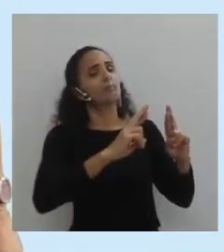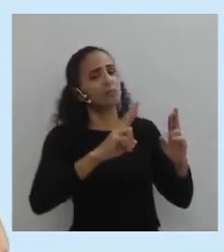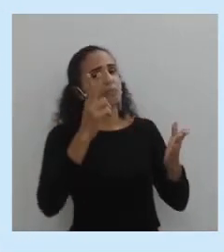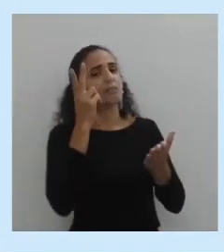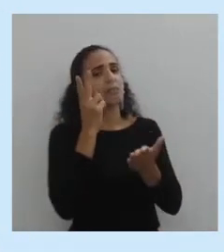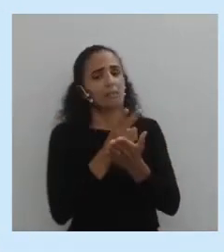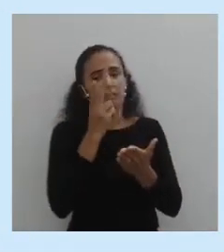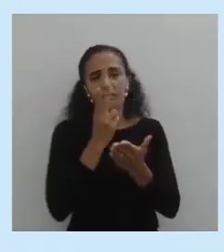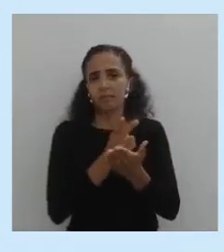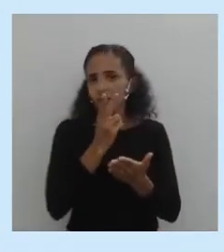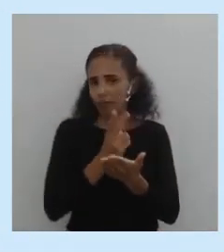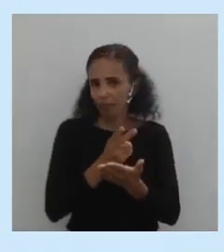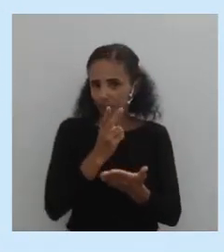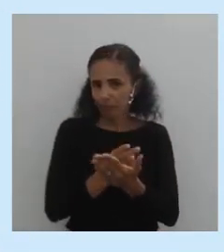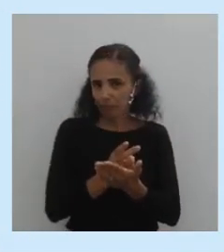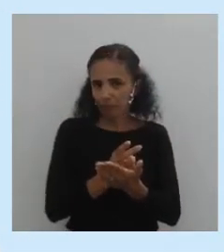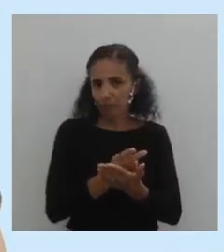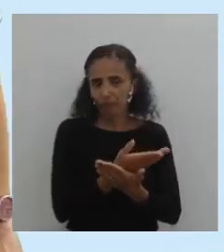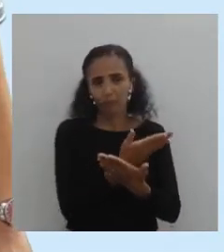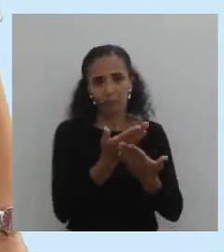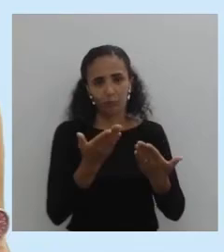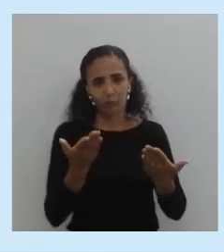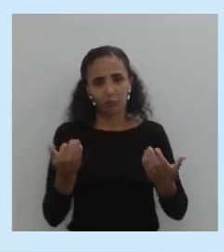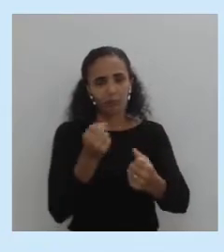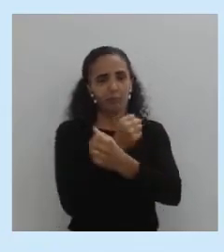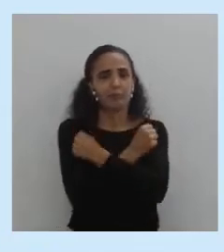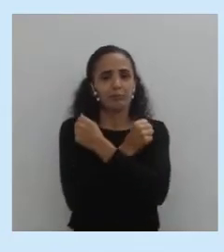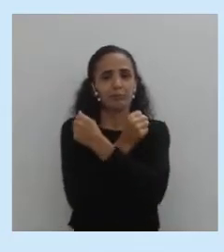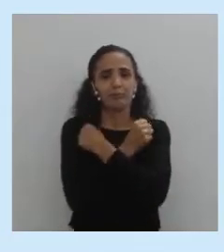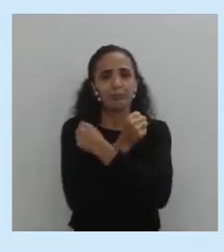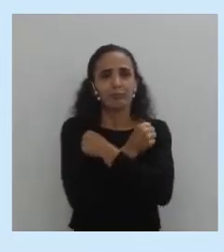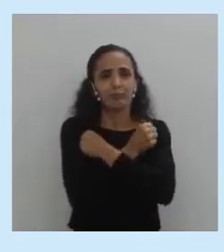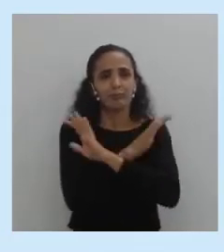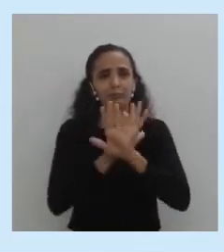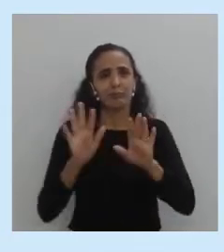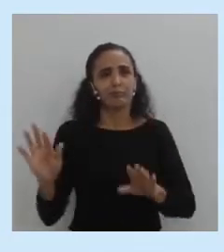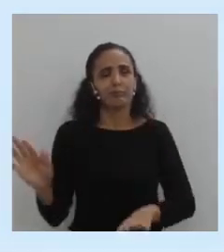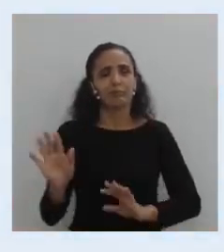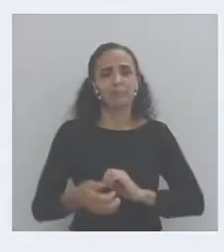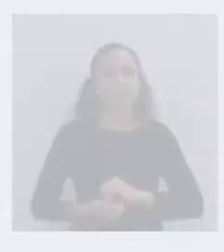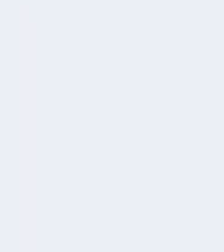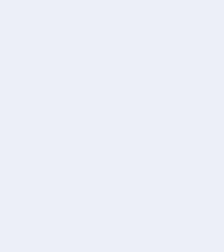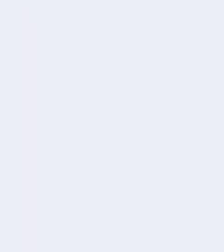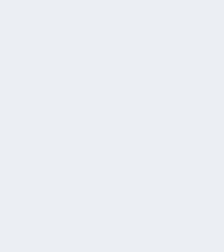tolerância e não intolerância. Fique conosco. Forte abraço, professor Robson.